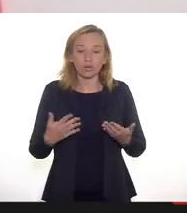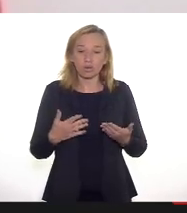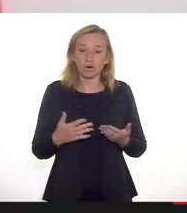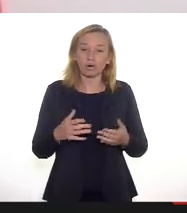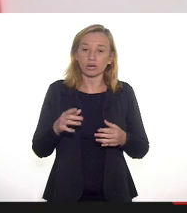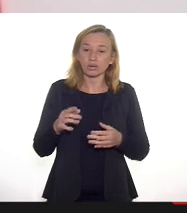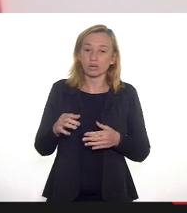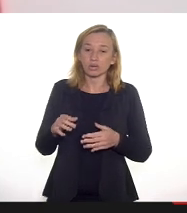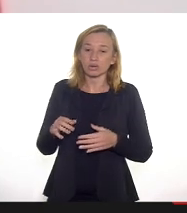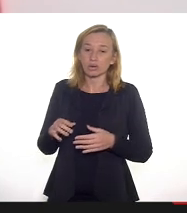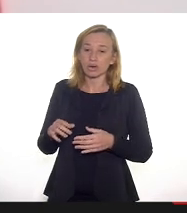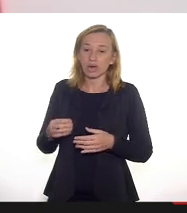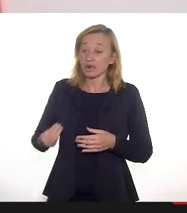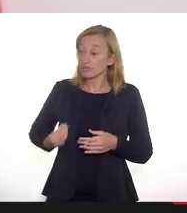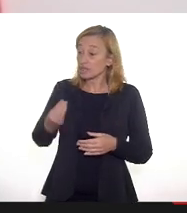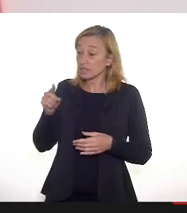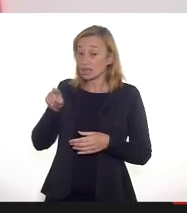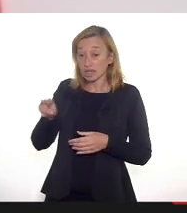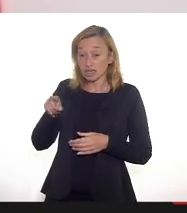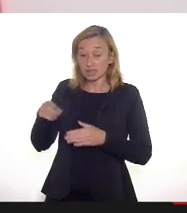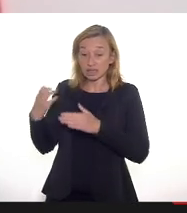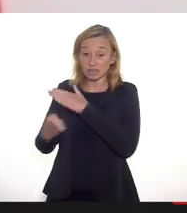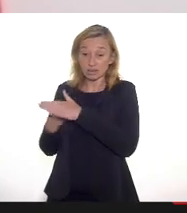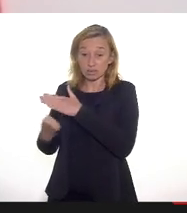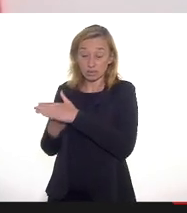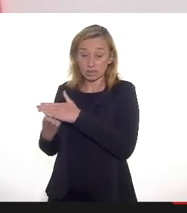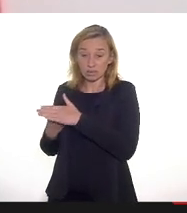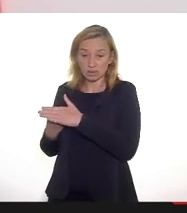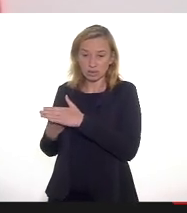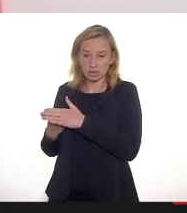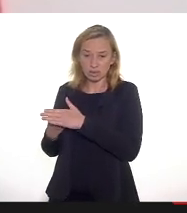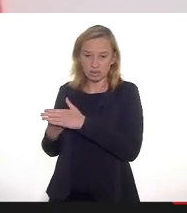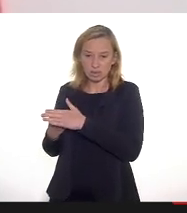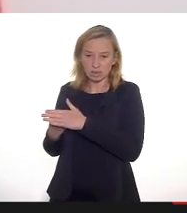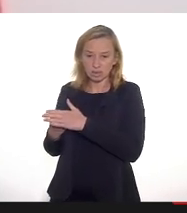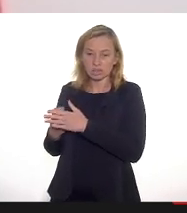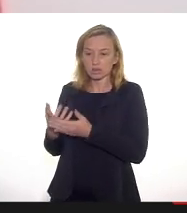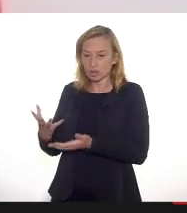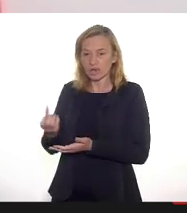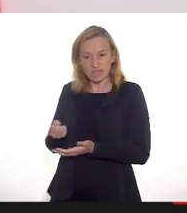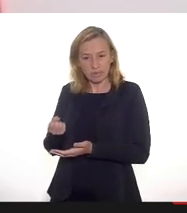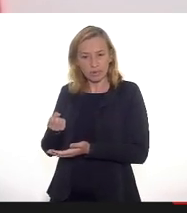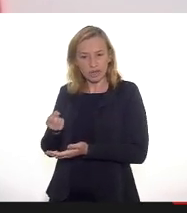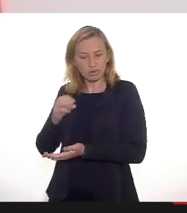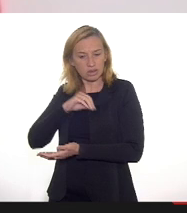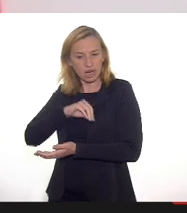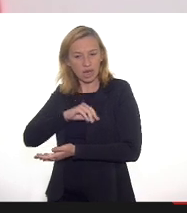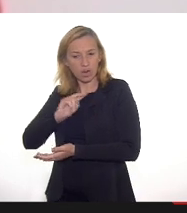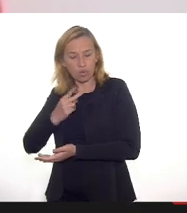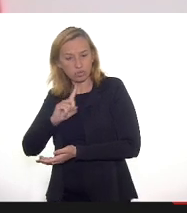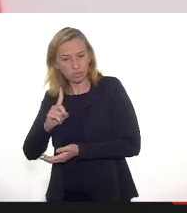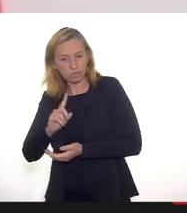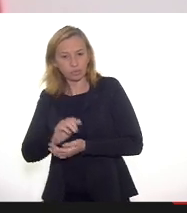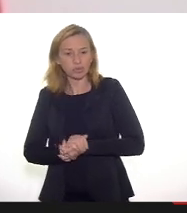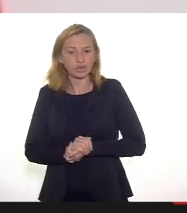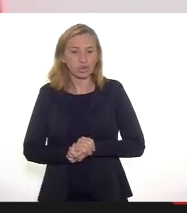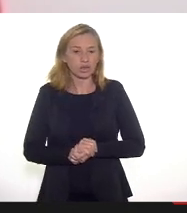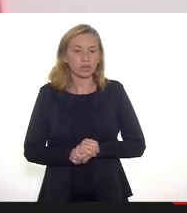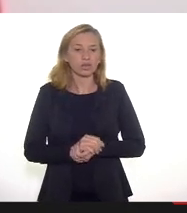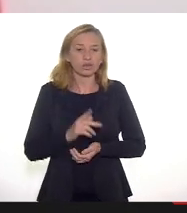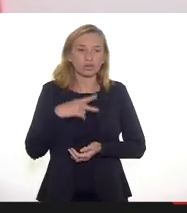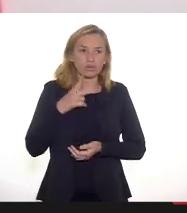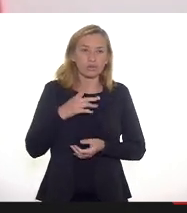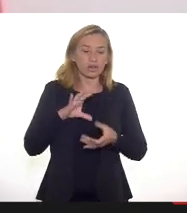desses terceirizados? Se eles foram demitidos, estão recebendo seus direitos, etc. Quando eu coloco